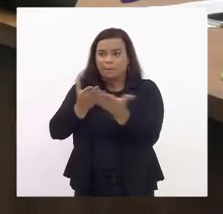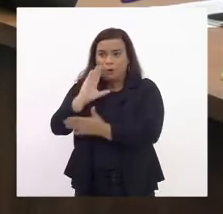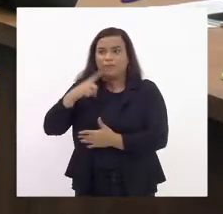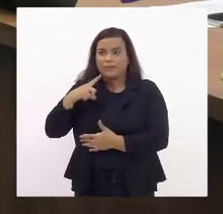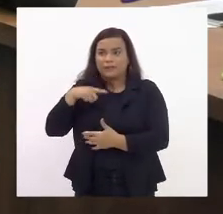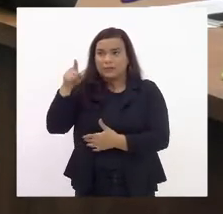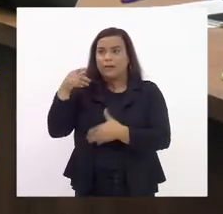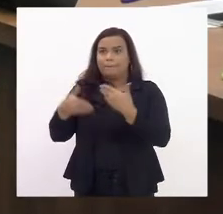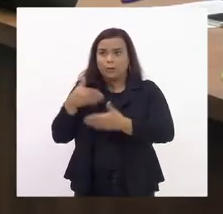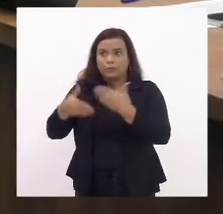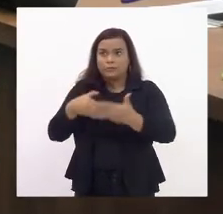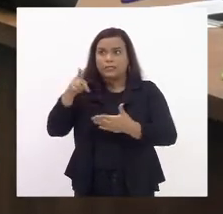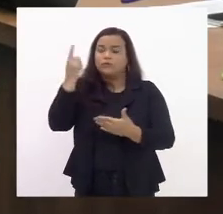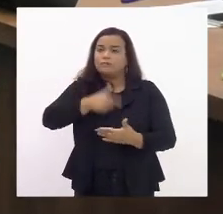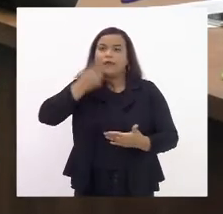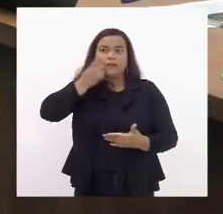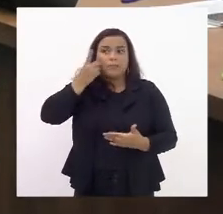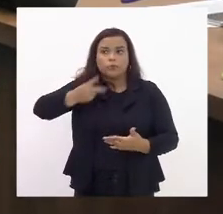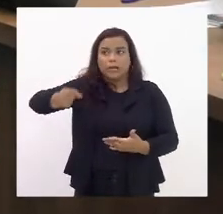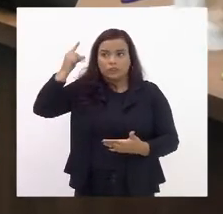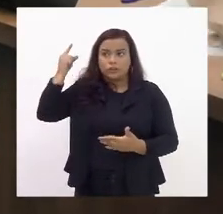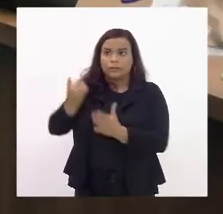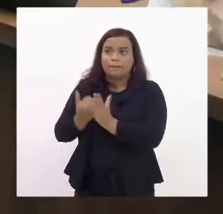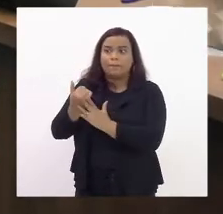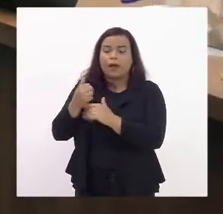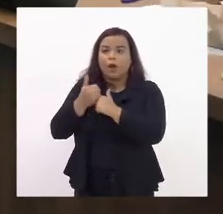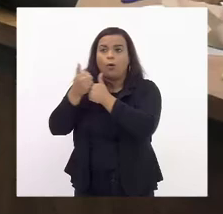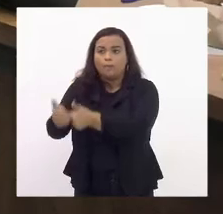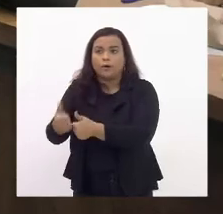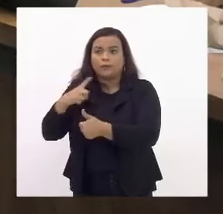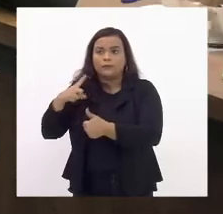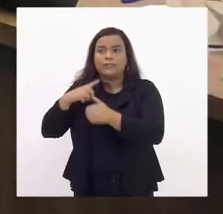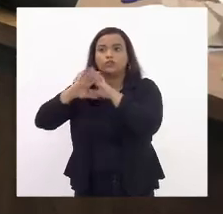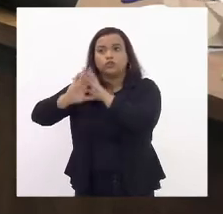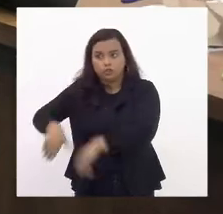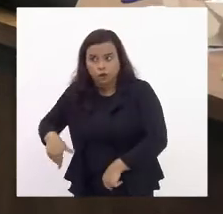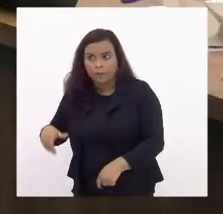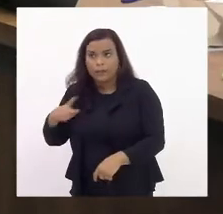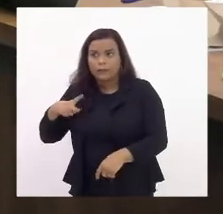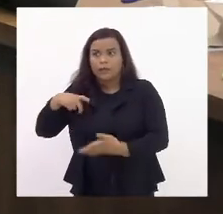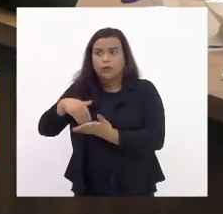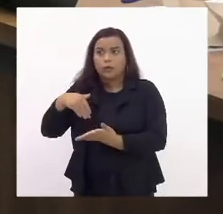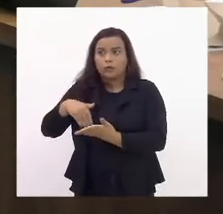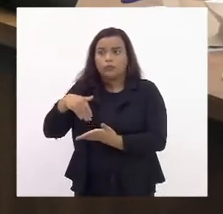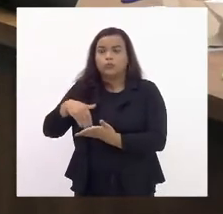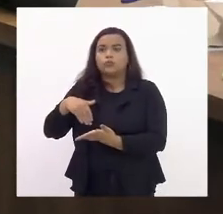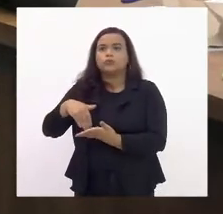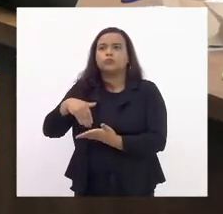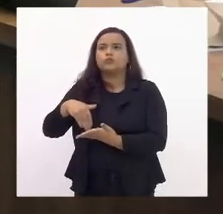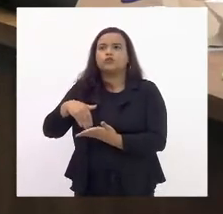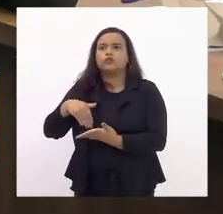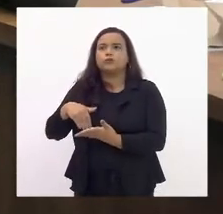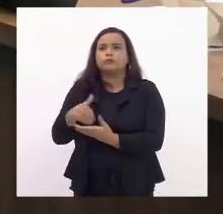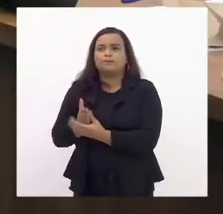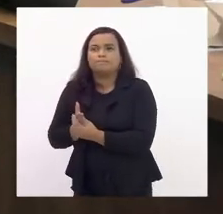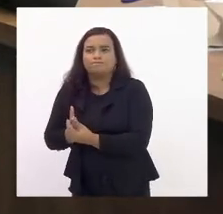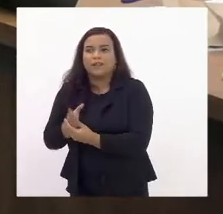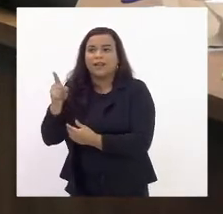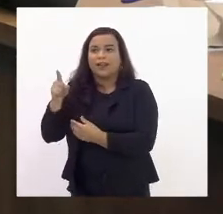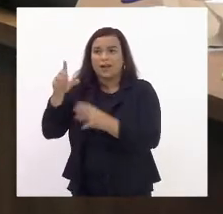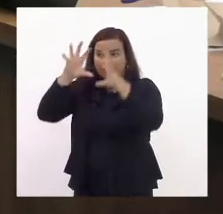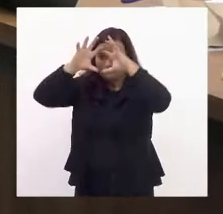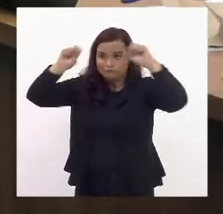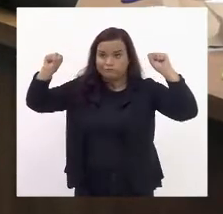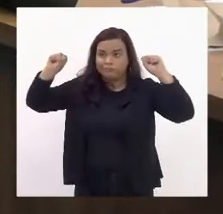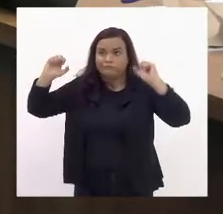Vossa Excelência e deputados mais antigos acompanharam, foi derrubado em última instância no Supremo e a gente precisa de uma solução.